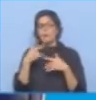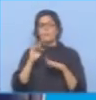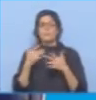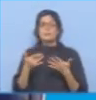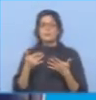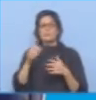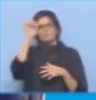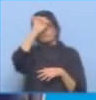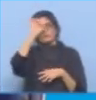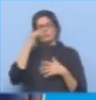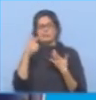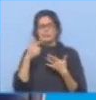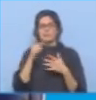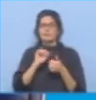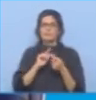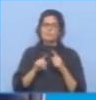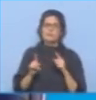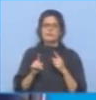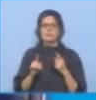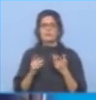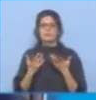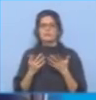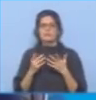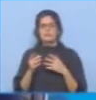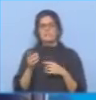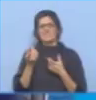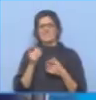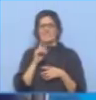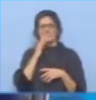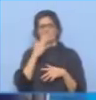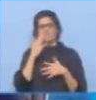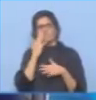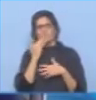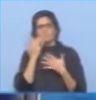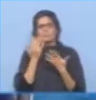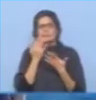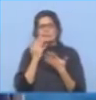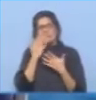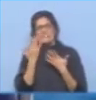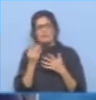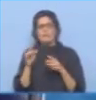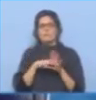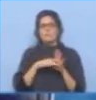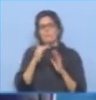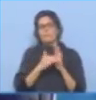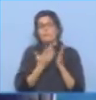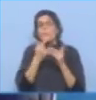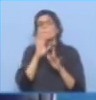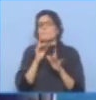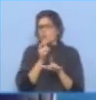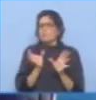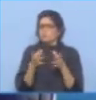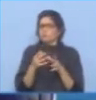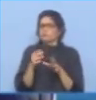participação dos europeus, acho eu, bem, dos portugueses seguramente. Ainda assim temos um grupo bastante interessante de Lisboa